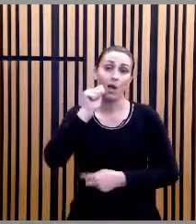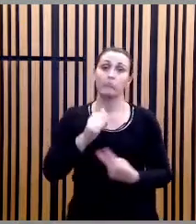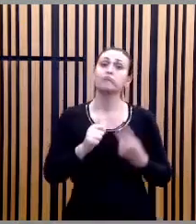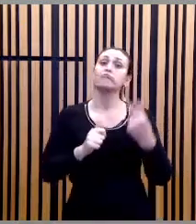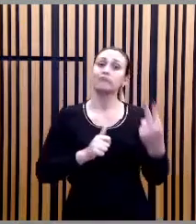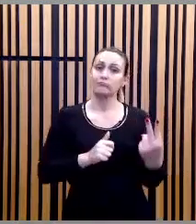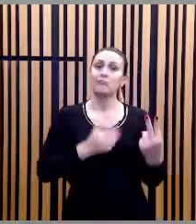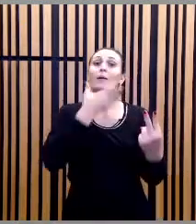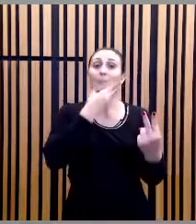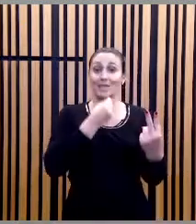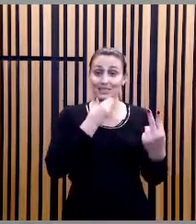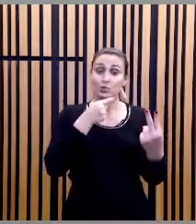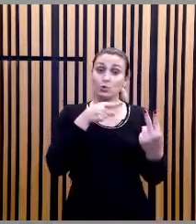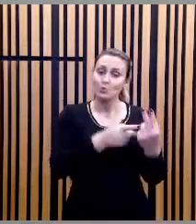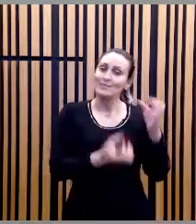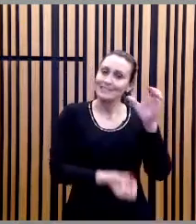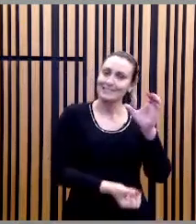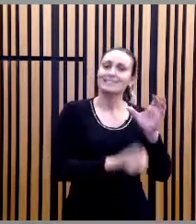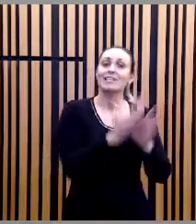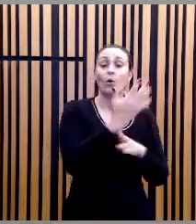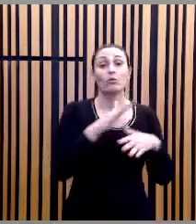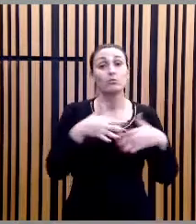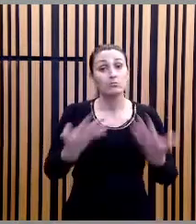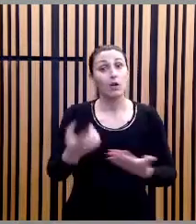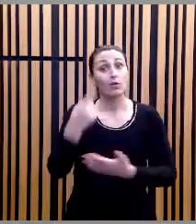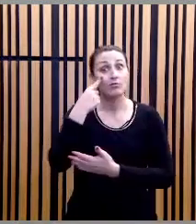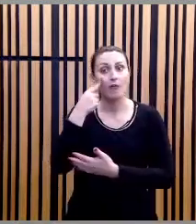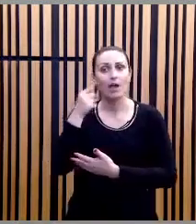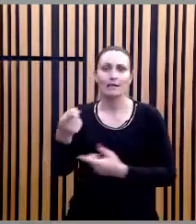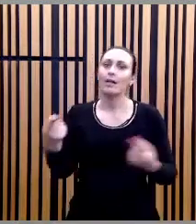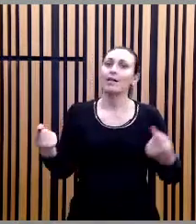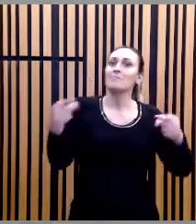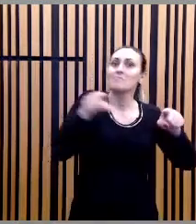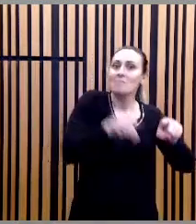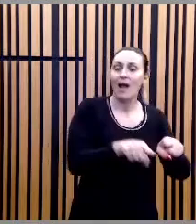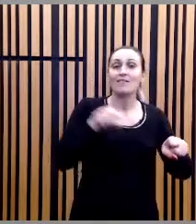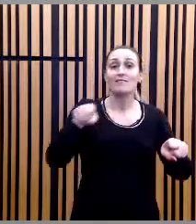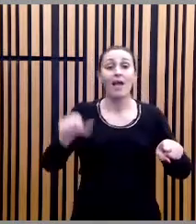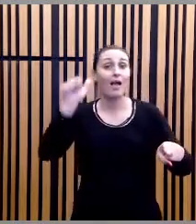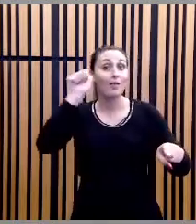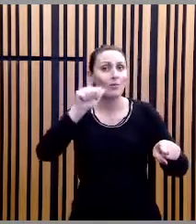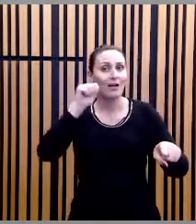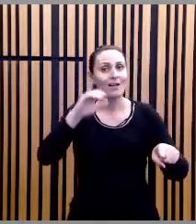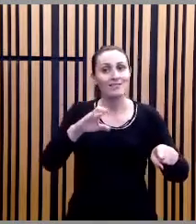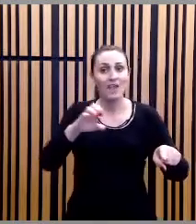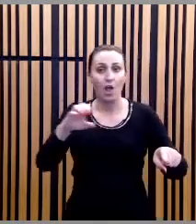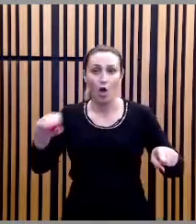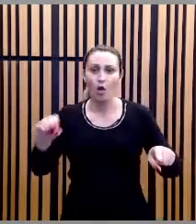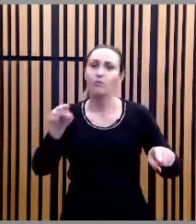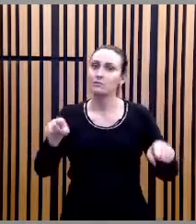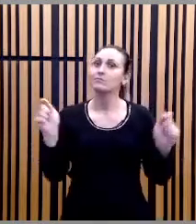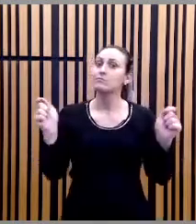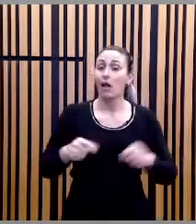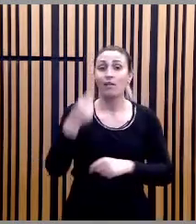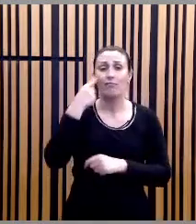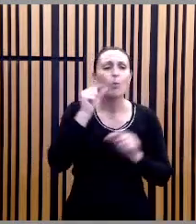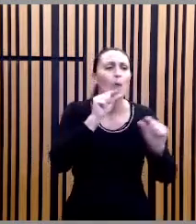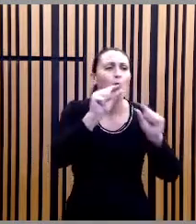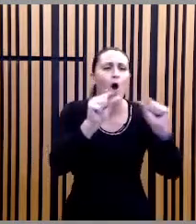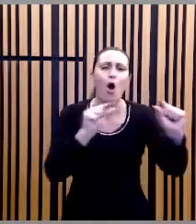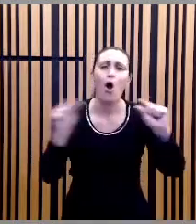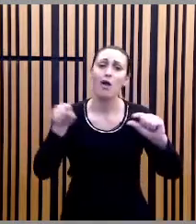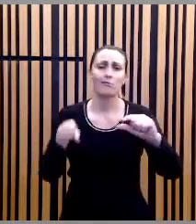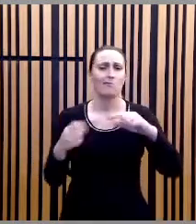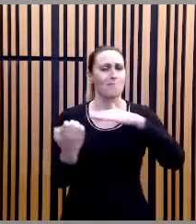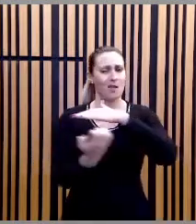meninos que são os fundadores junto com ela. Então a gente hoje consegue contar nos dedos aí, pessoal, o empreendedorismo feminino. Então,